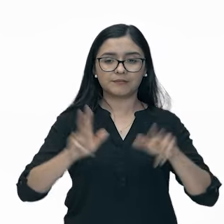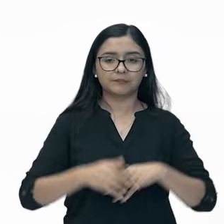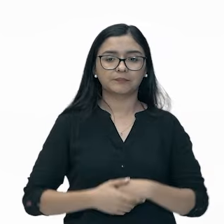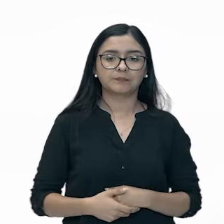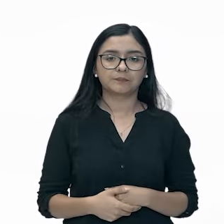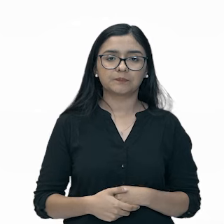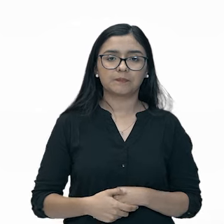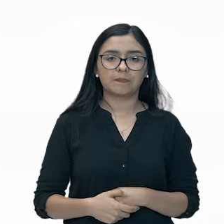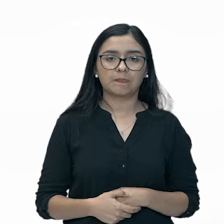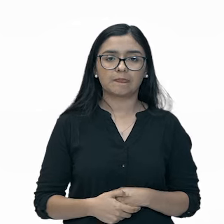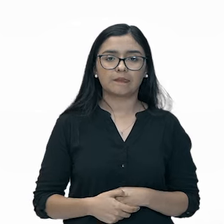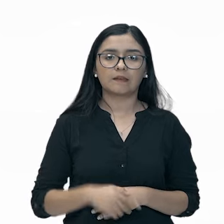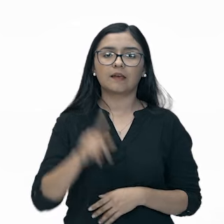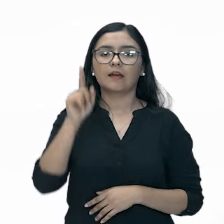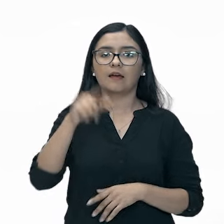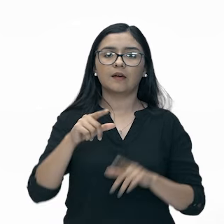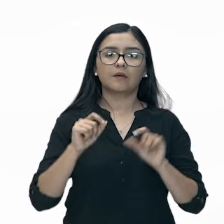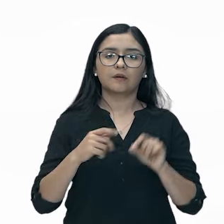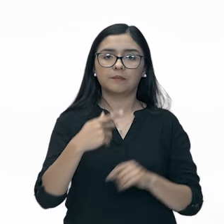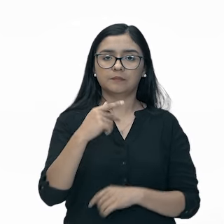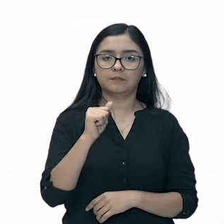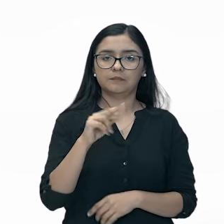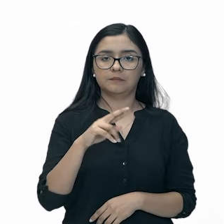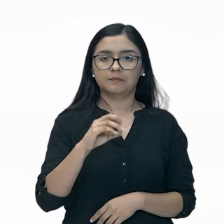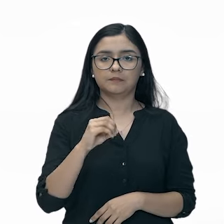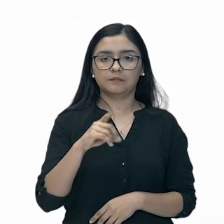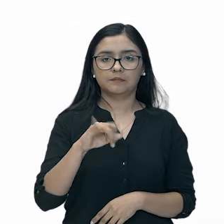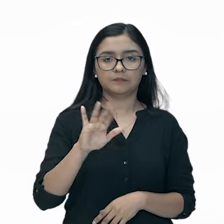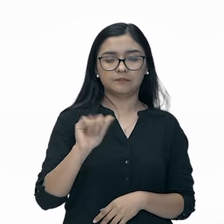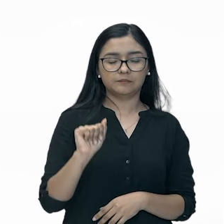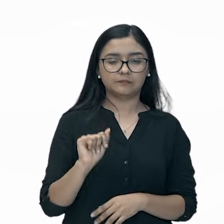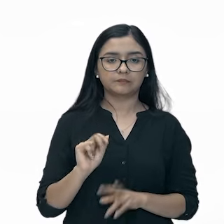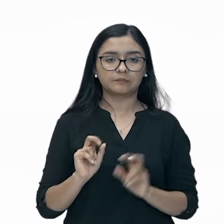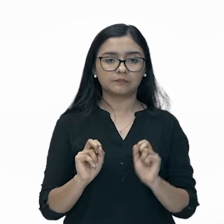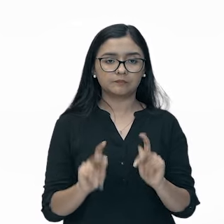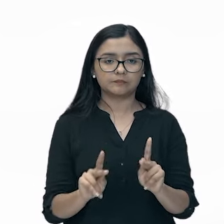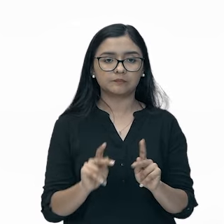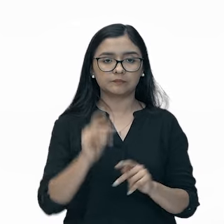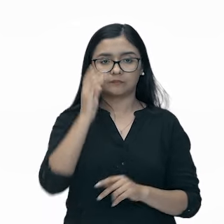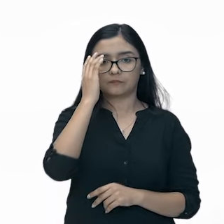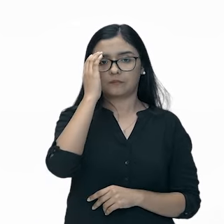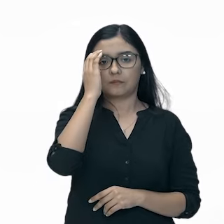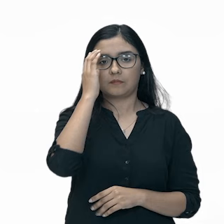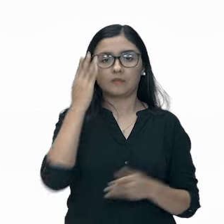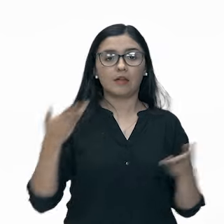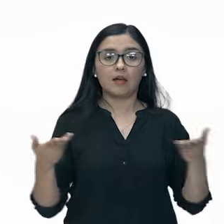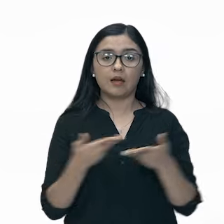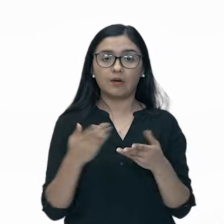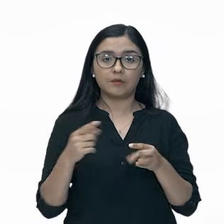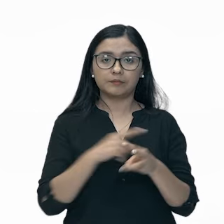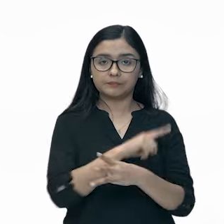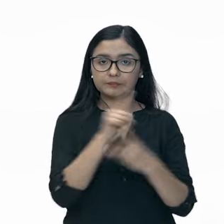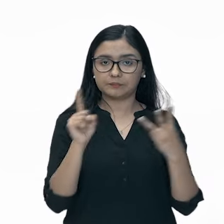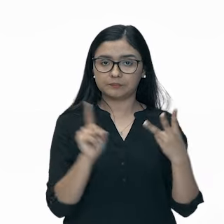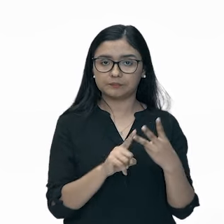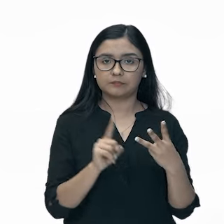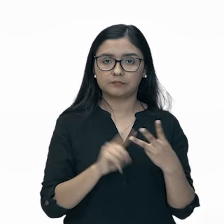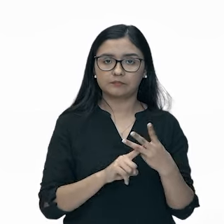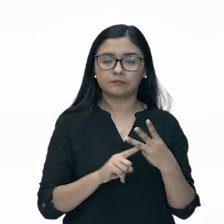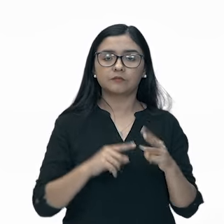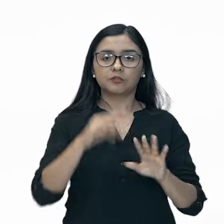então isso é uma paródia Beleza agora nós temos a nossa próxima construção de